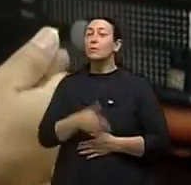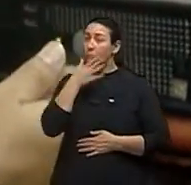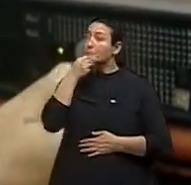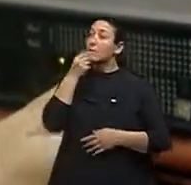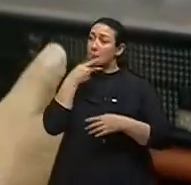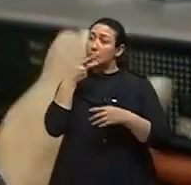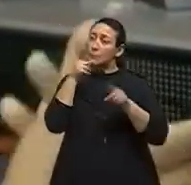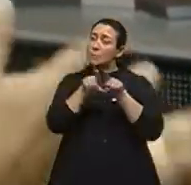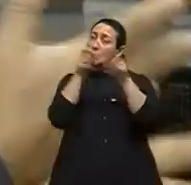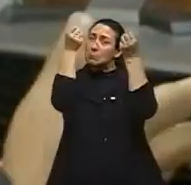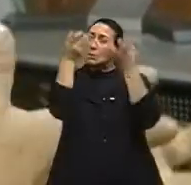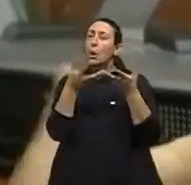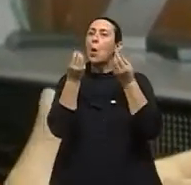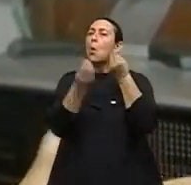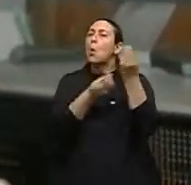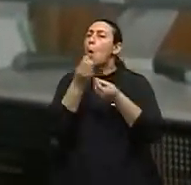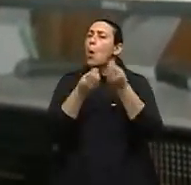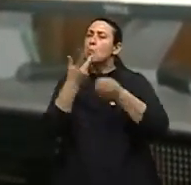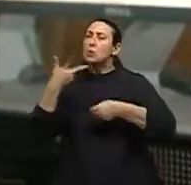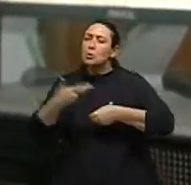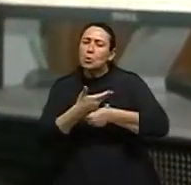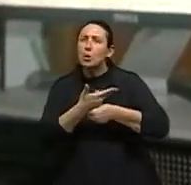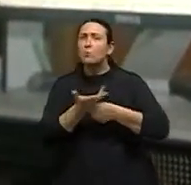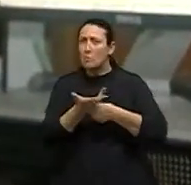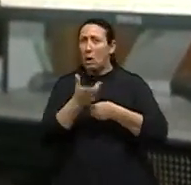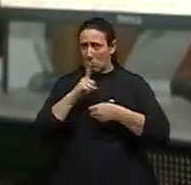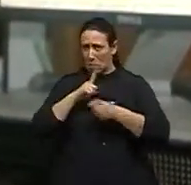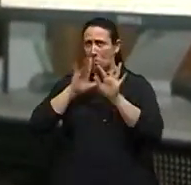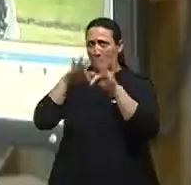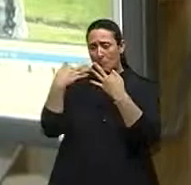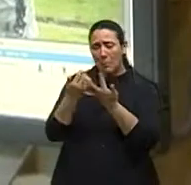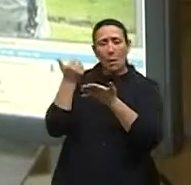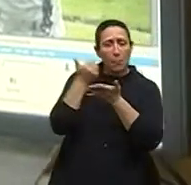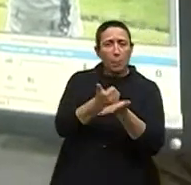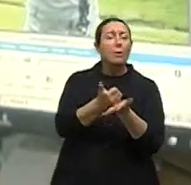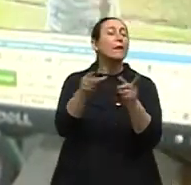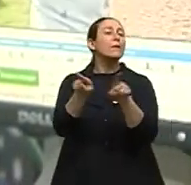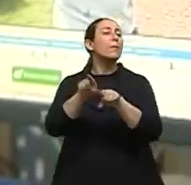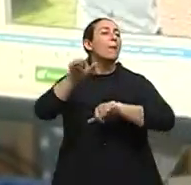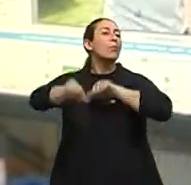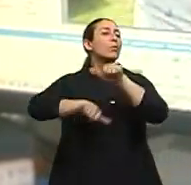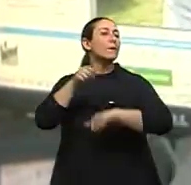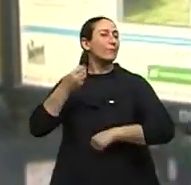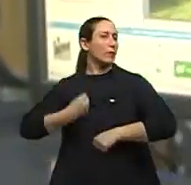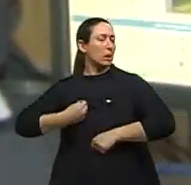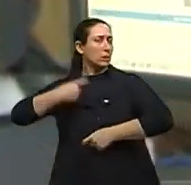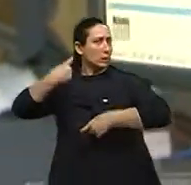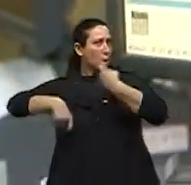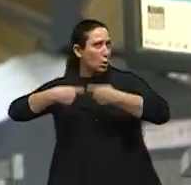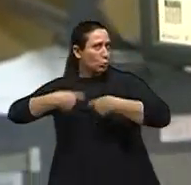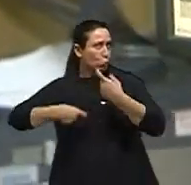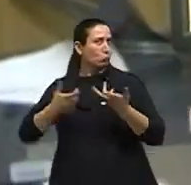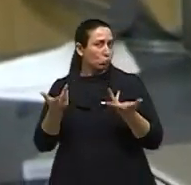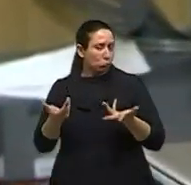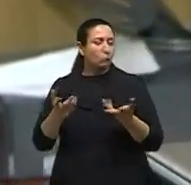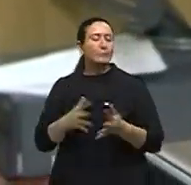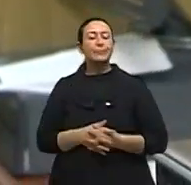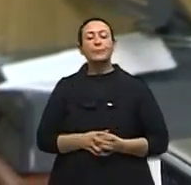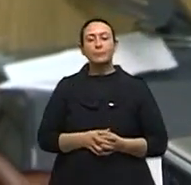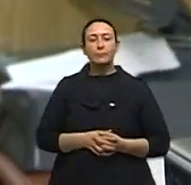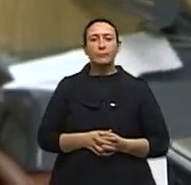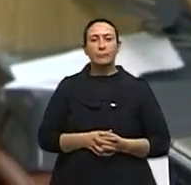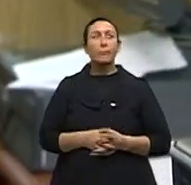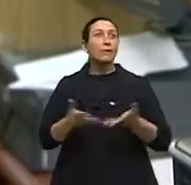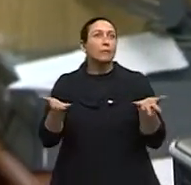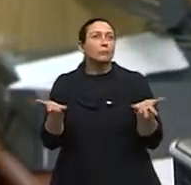tipo de cirurgia os desafios enfrentados com o apoio da família e sobre a mudança na vida sexual depois da cirurgia mas o